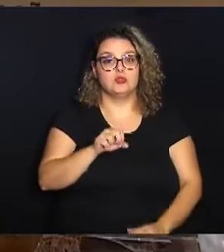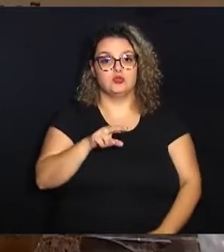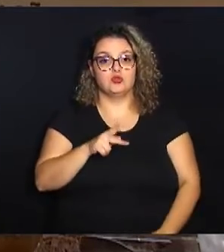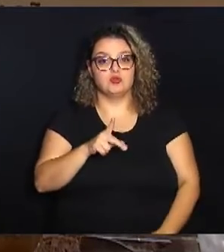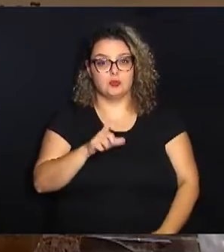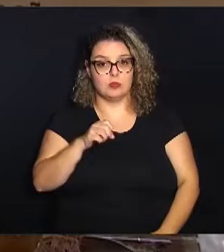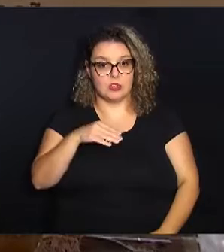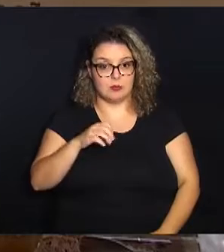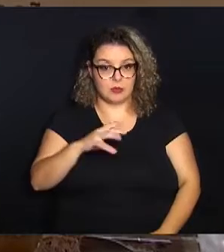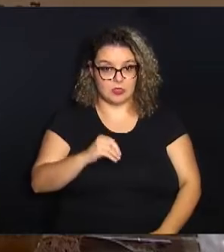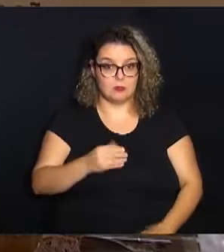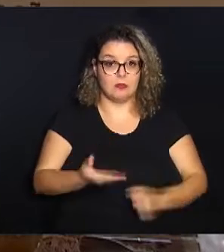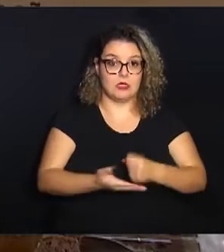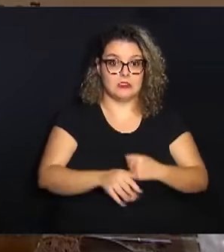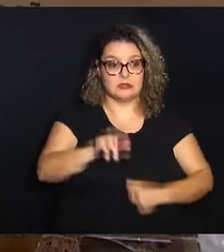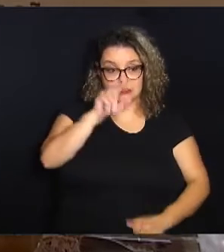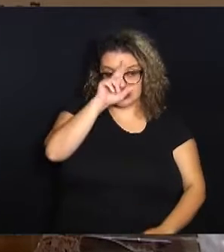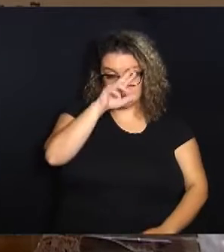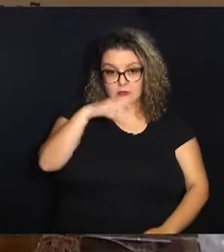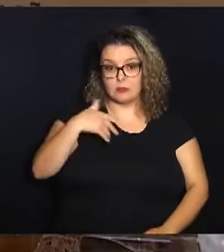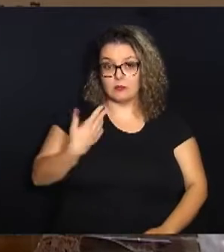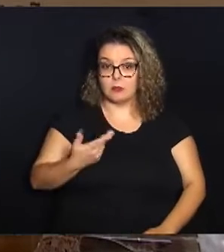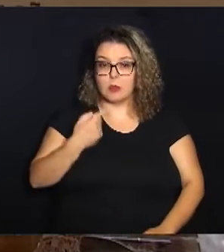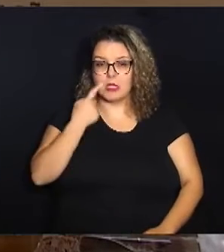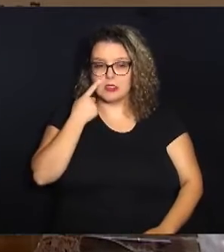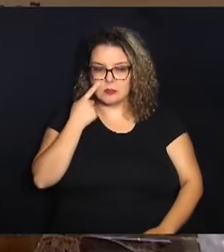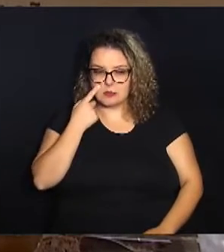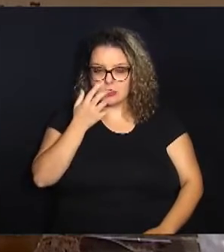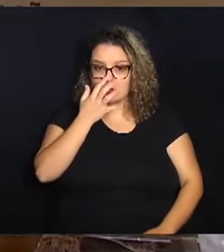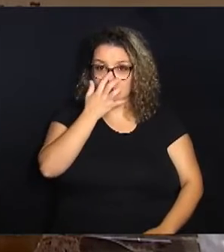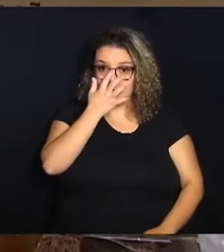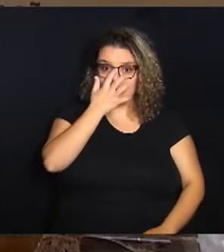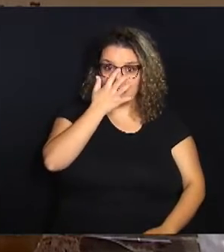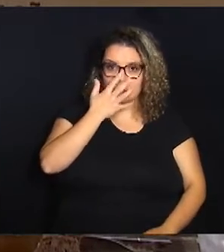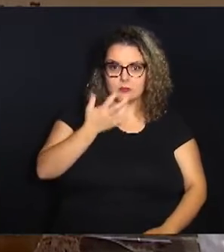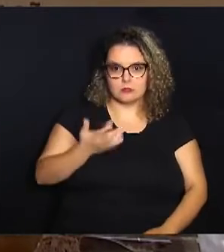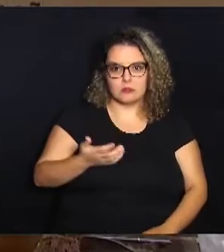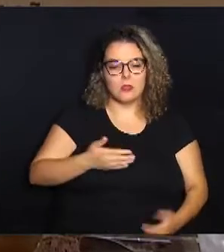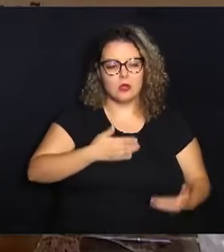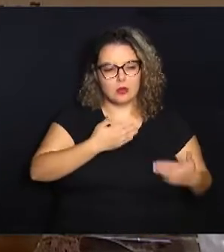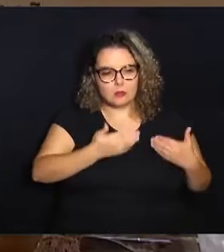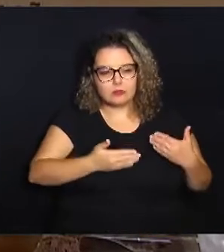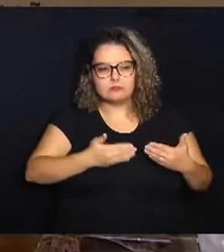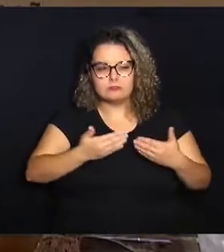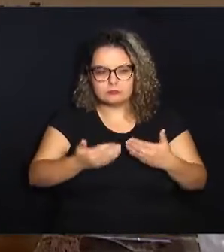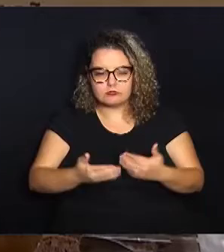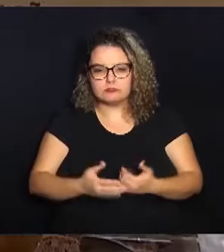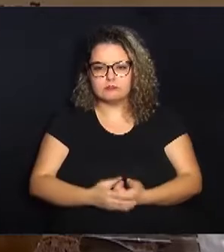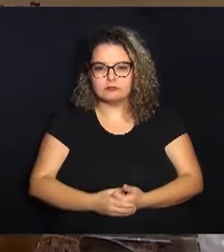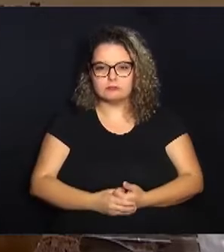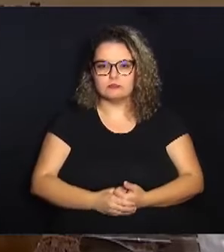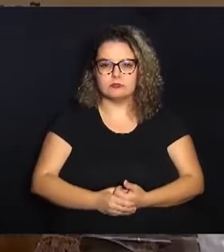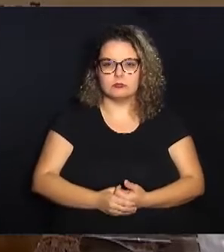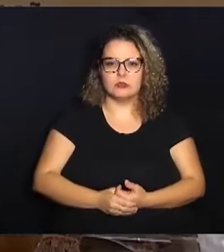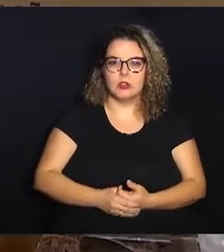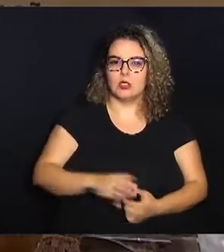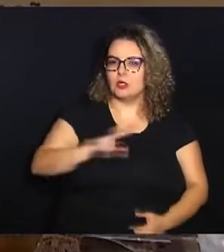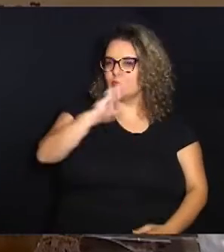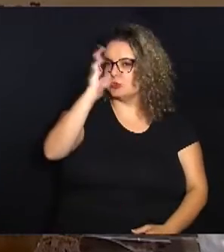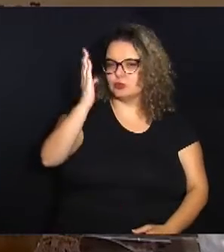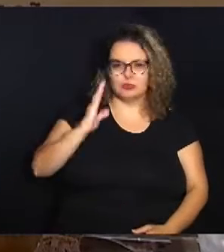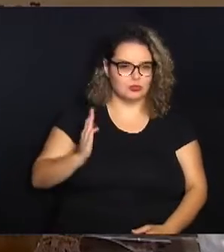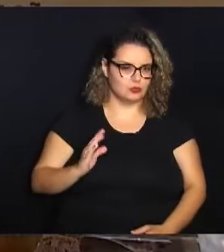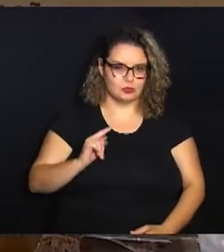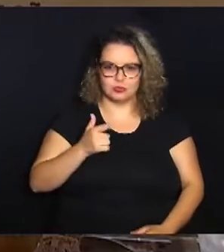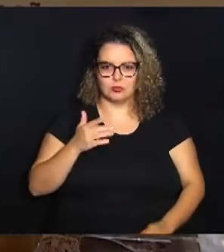alimentos baseados em insetos. Mas nós vimos durante o percurso que no Brasil nós não temos